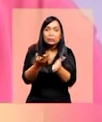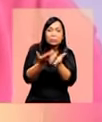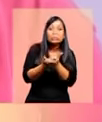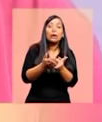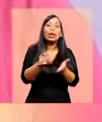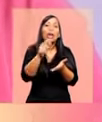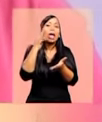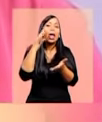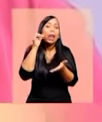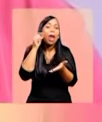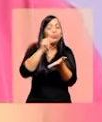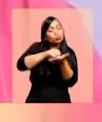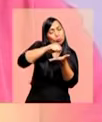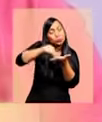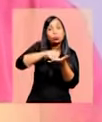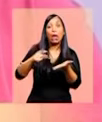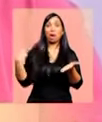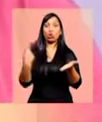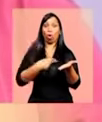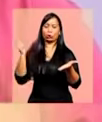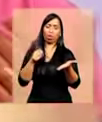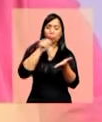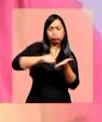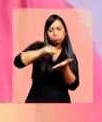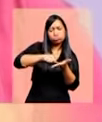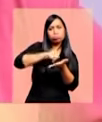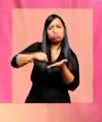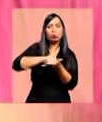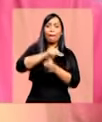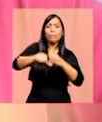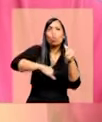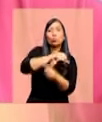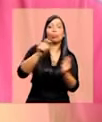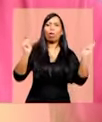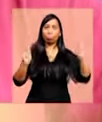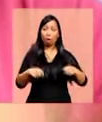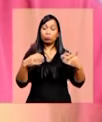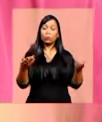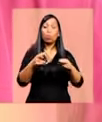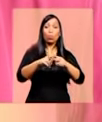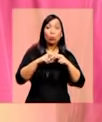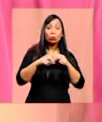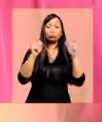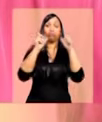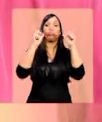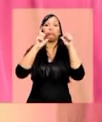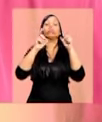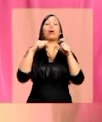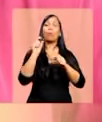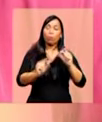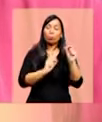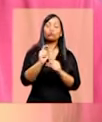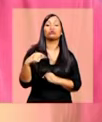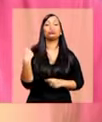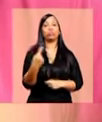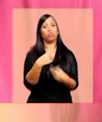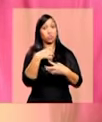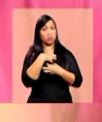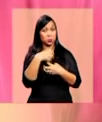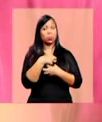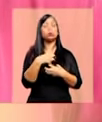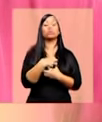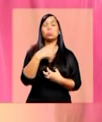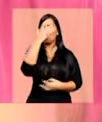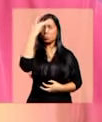gente possa apagar e reescrever. E eu acho que essa dinâmica que me chama muito a atenção na ciência, e é por isso, mais um dos motivos